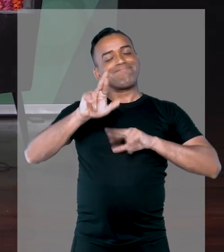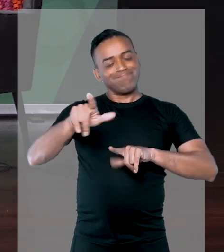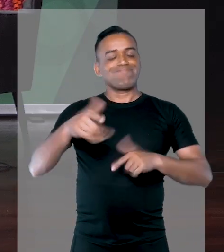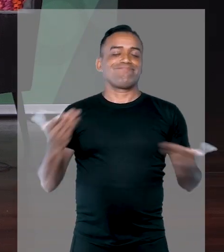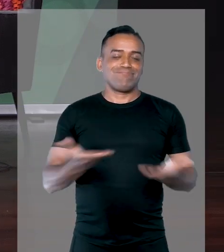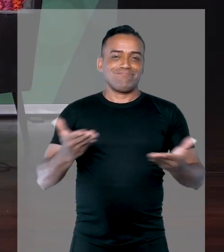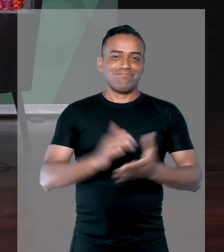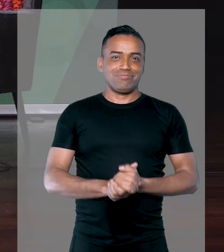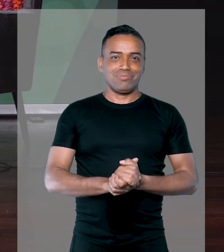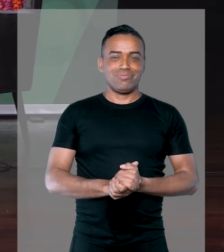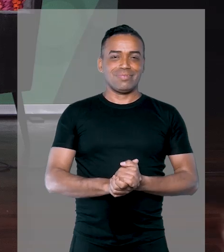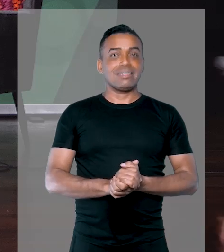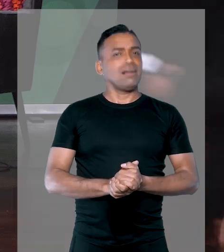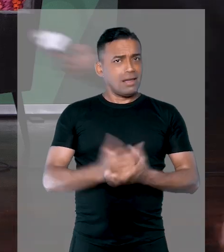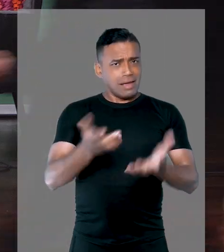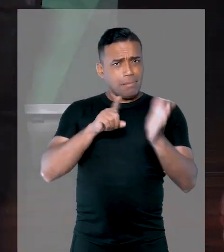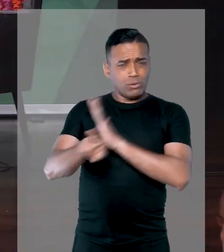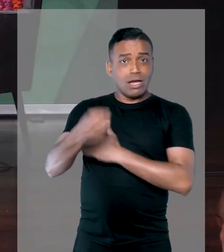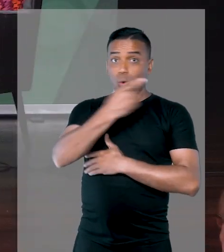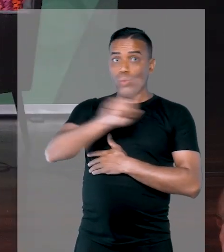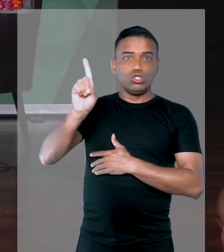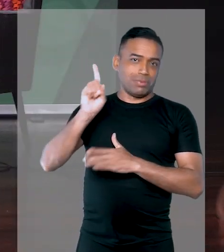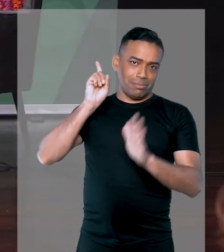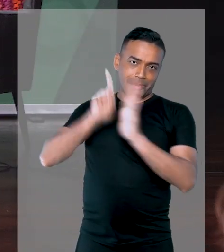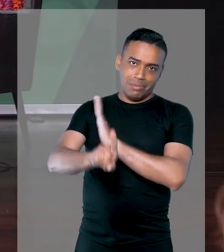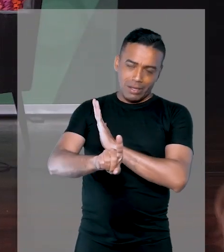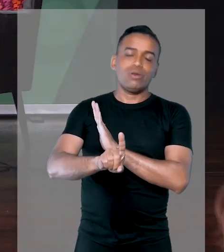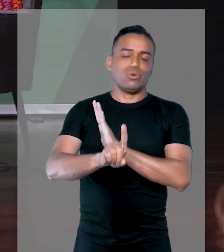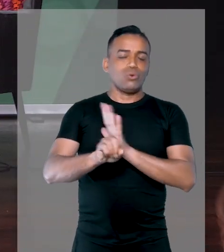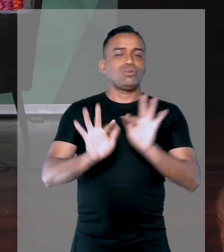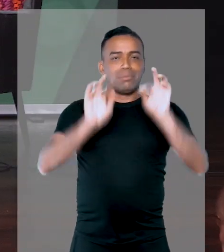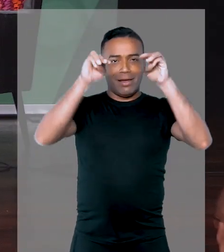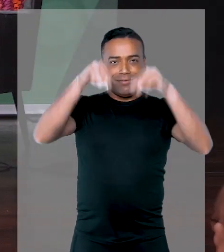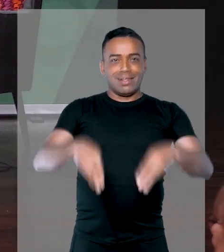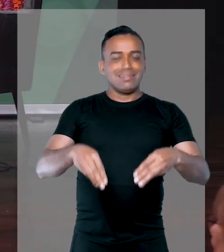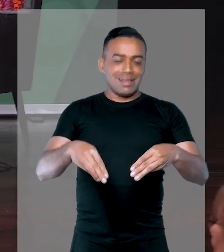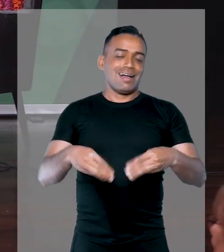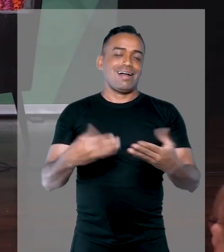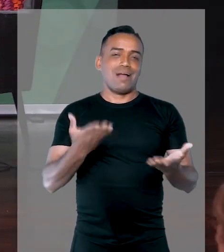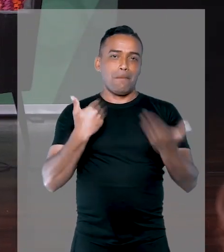Alguém mais quer perguntar? Na plateia, o irmão de Letícia assume o microfone para fazer uma